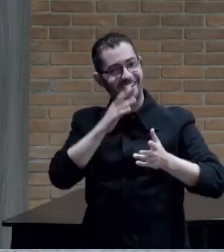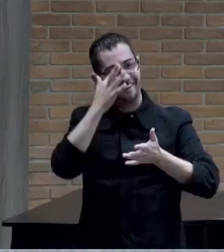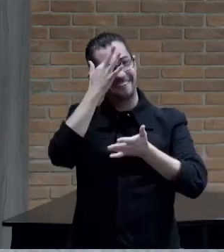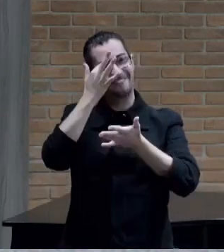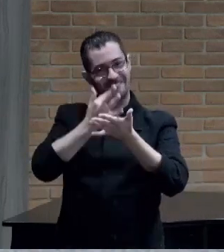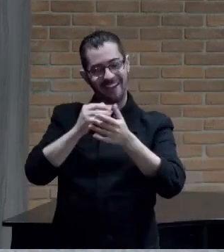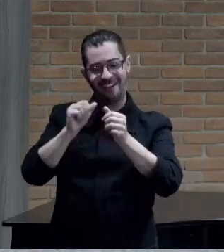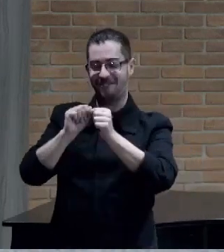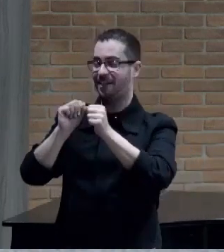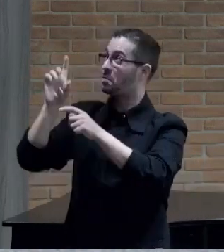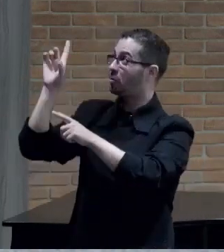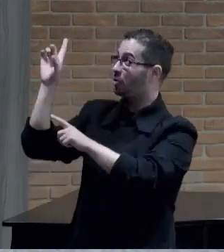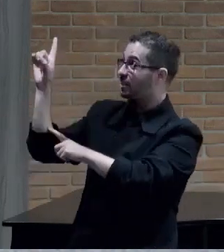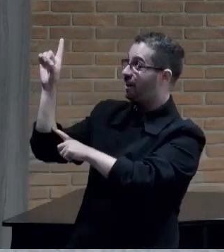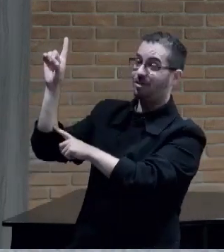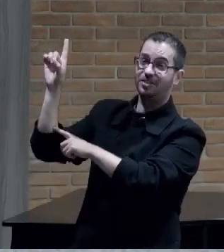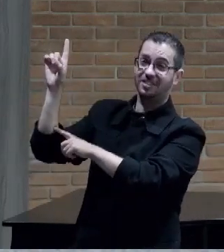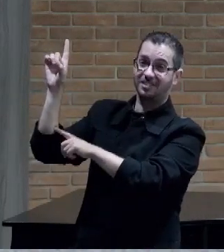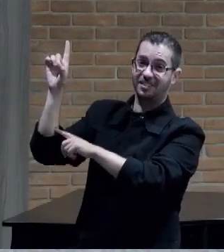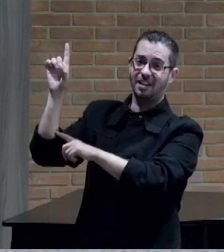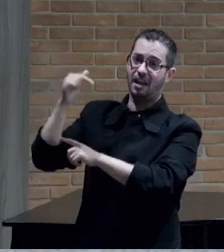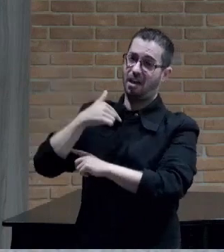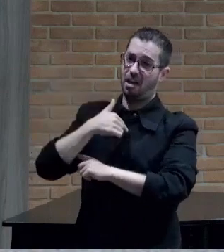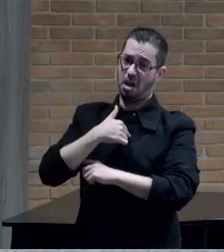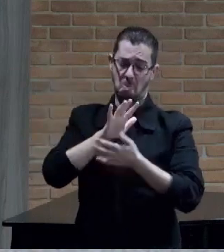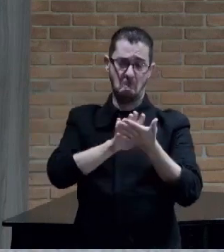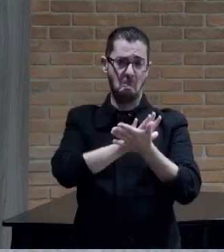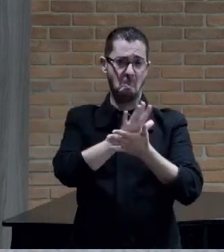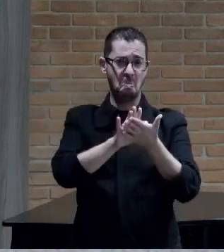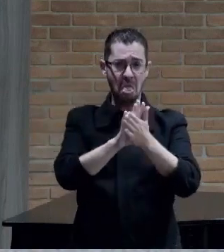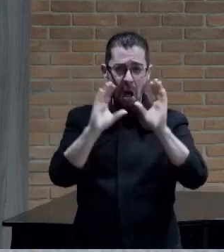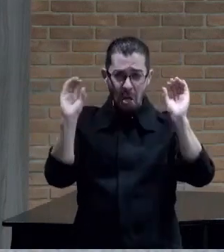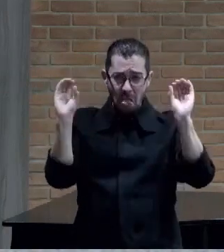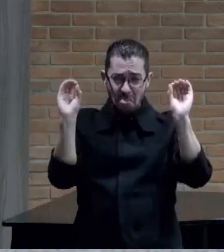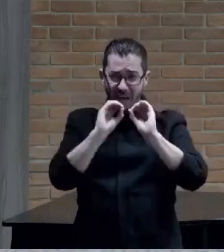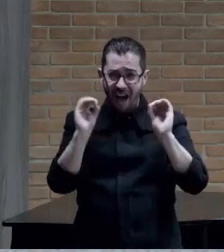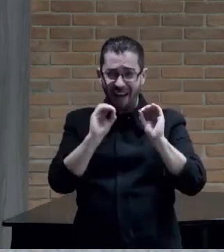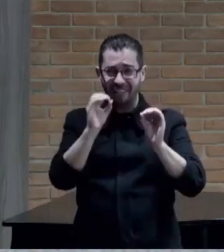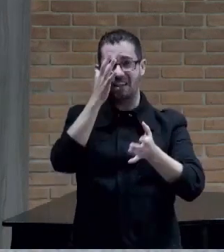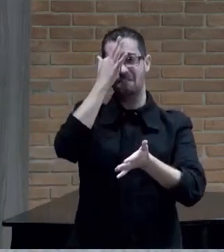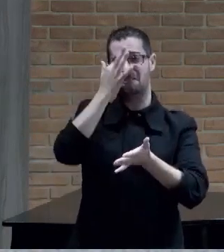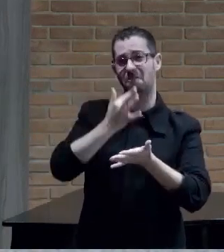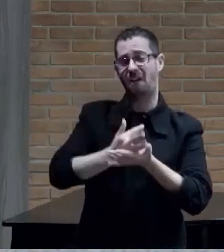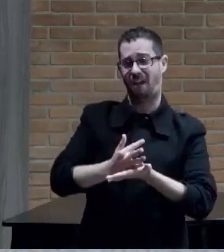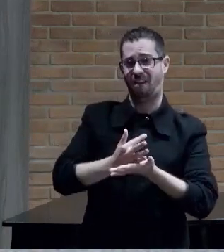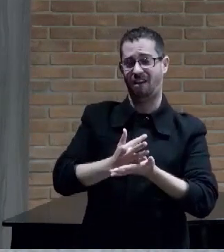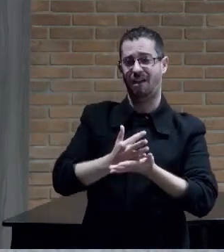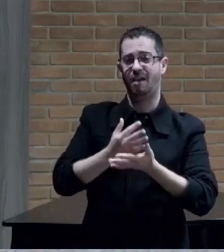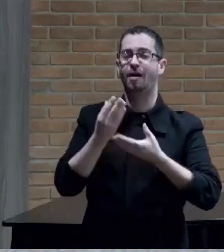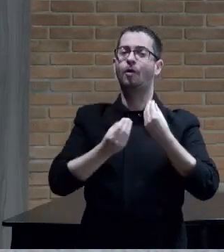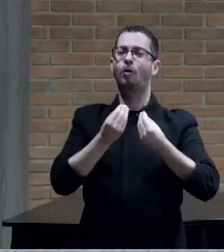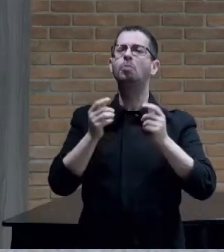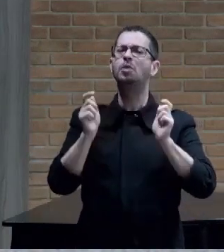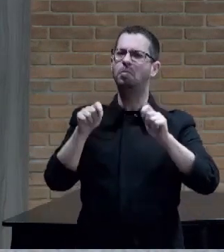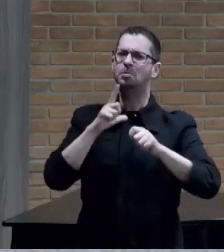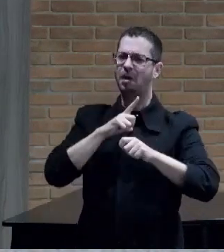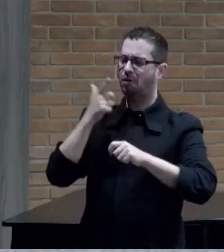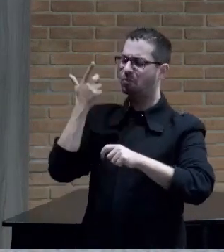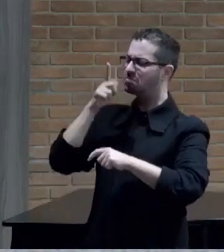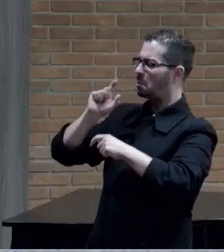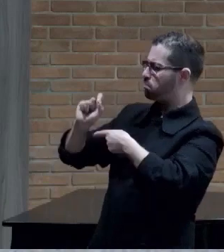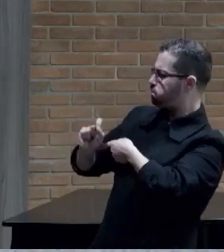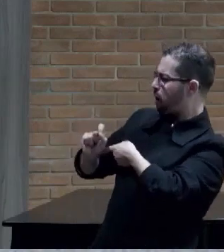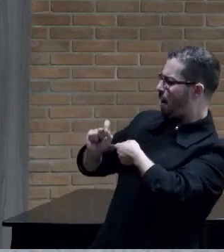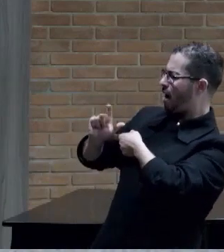produzida por Deus e eu não tenho fé, como então eu faço para obter essa fé?